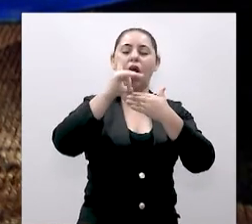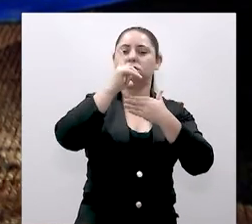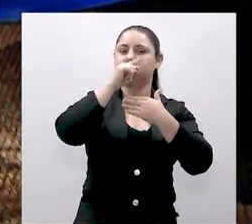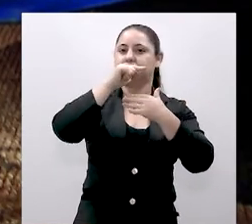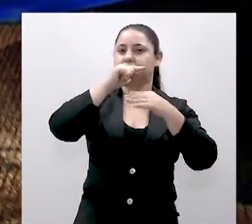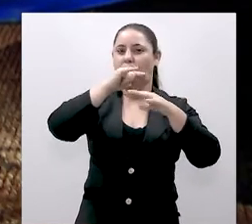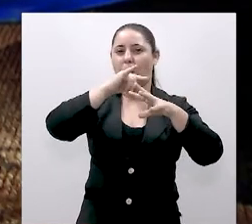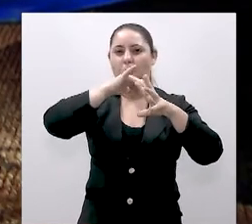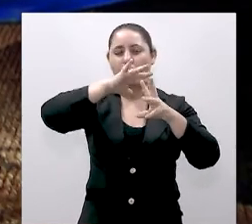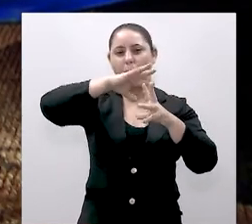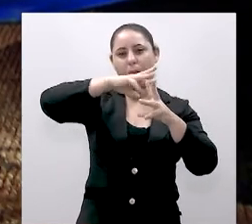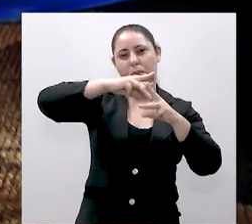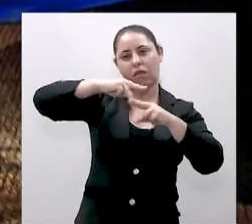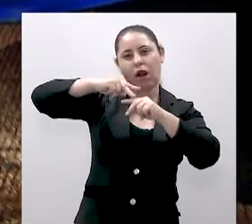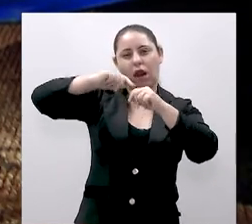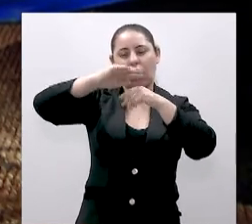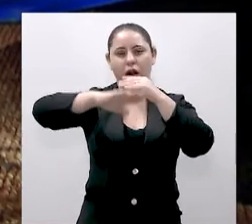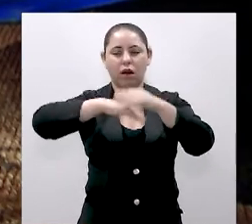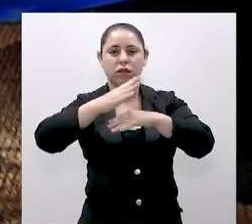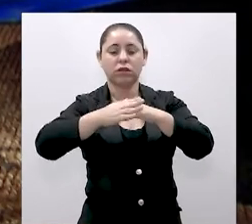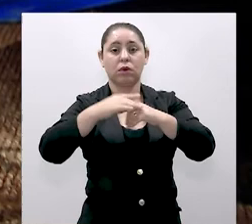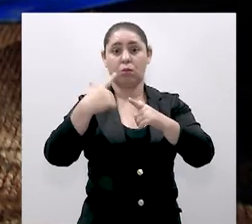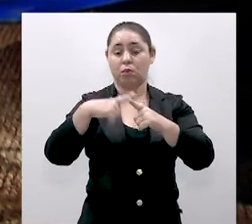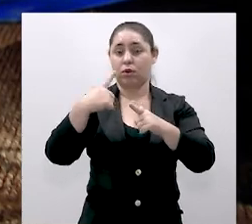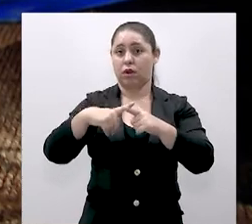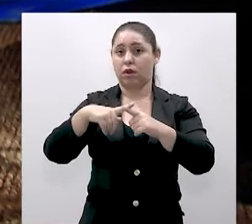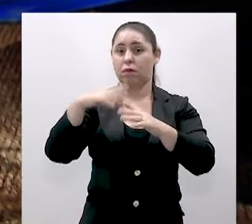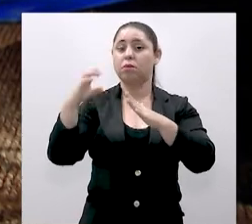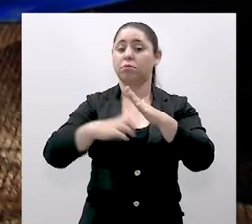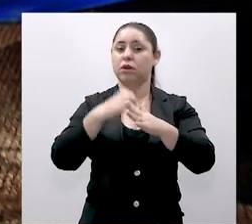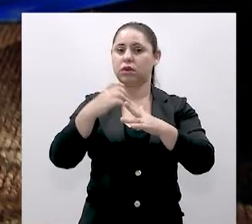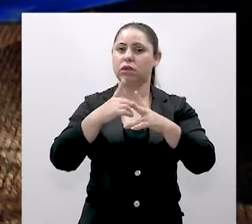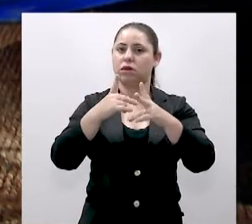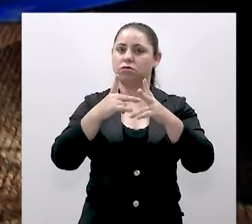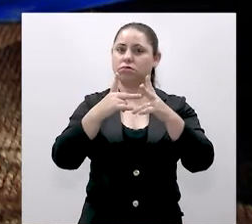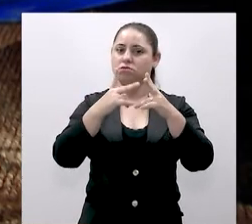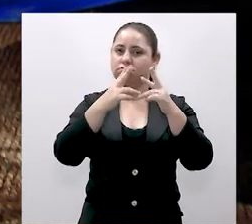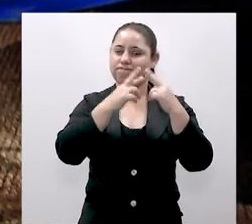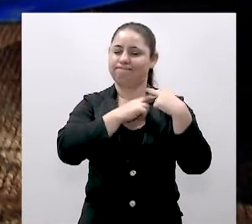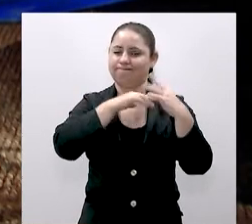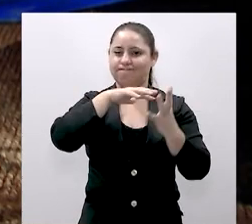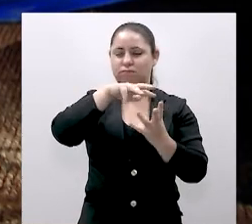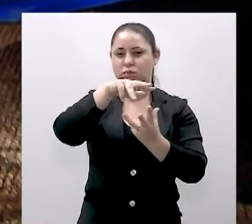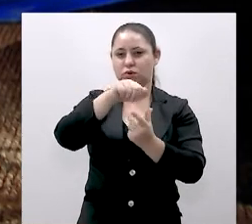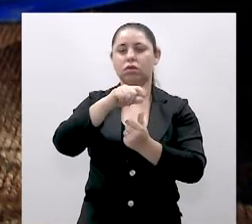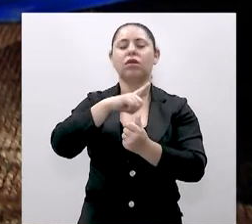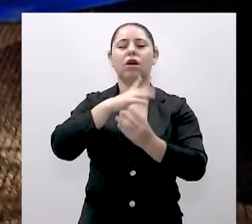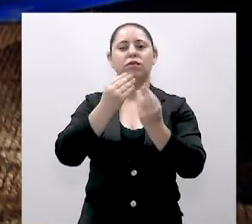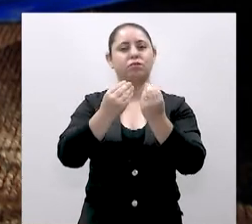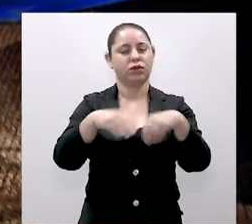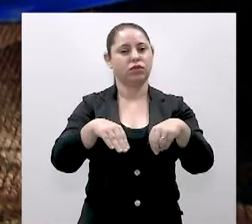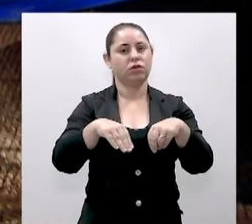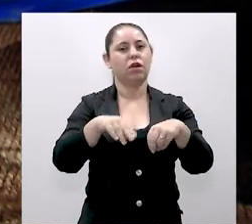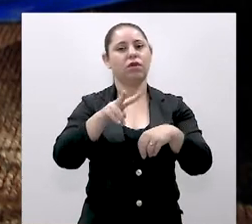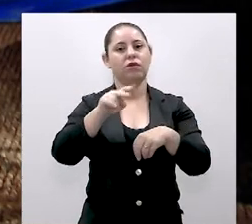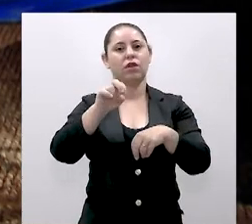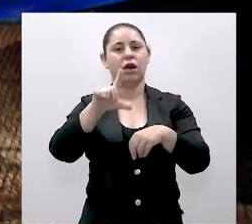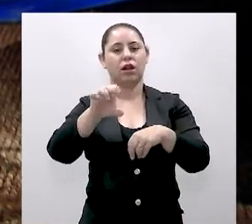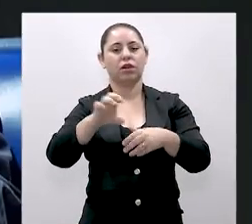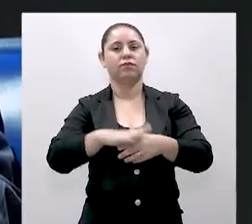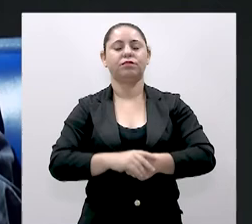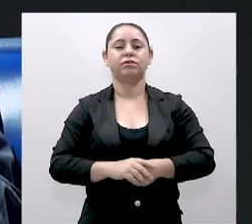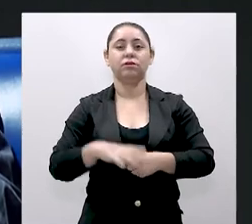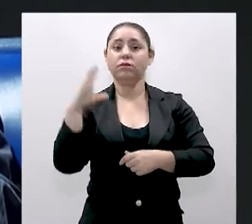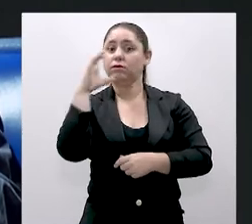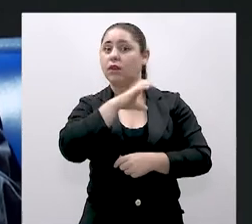merecia isso que a vale é uma empresa respeitada no mundo inteiro e isso que aconteceu trouxe consequências para o negócio da Vale